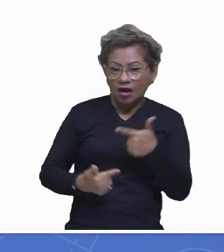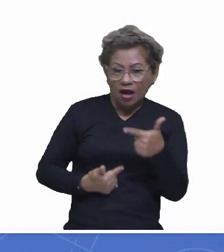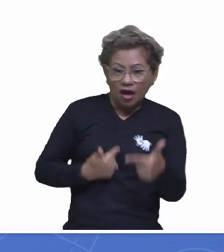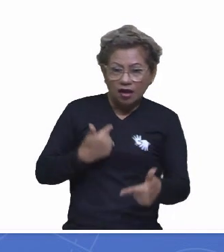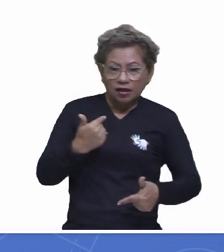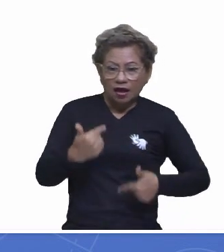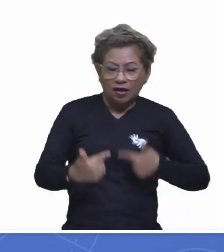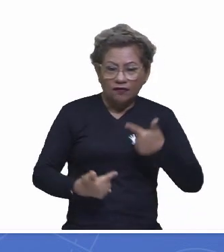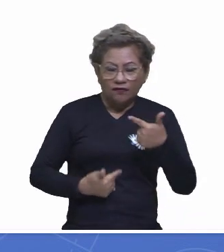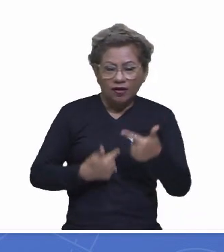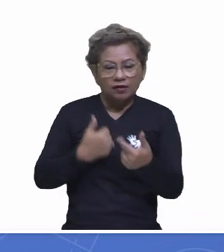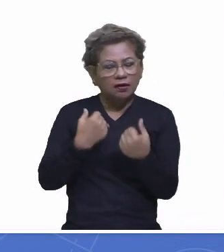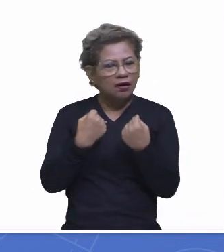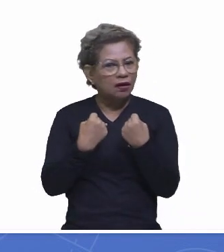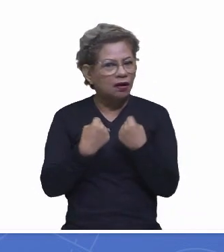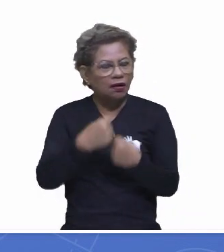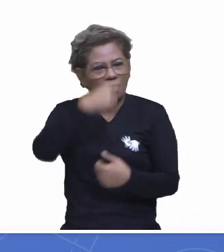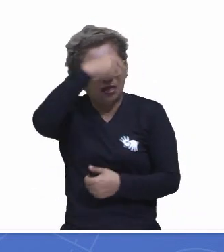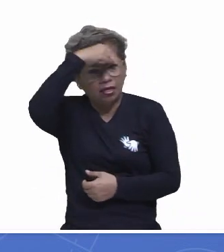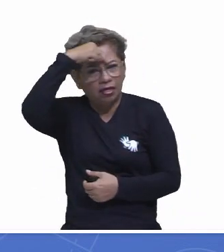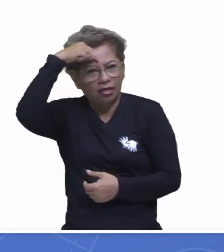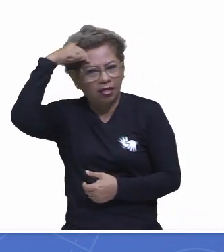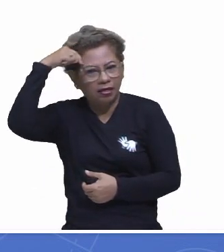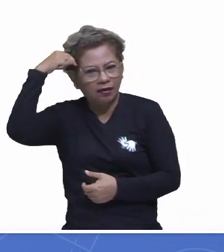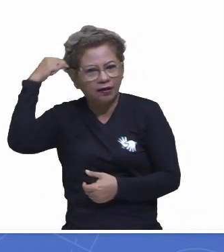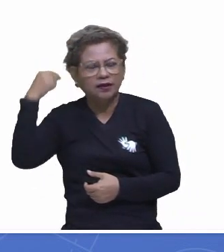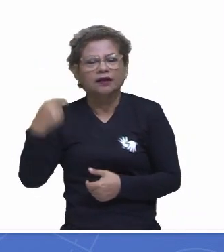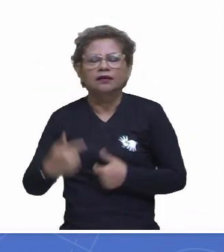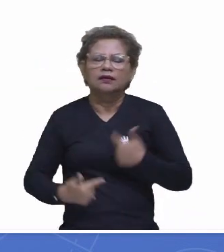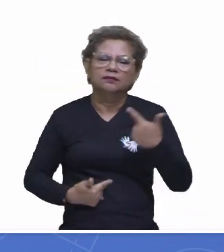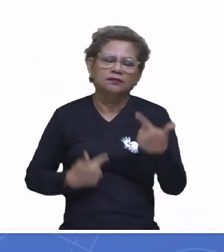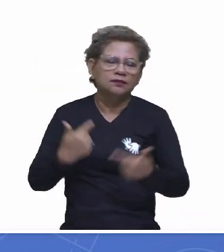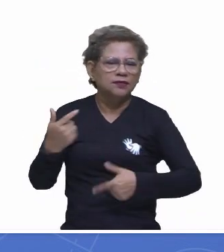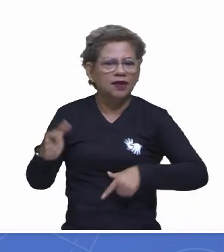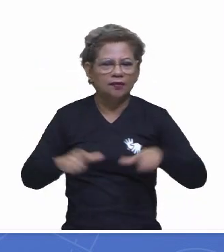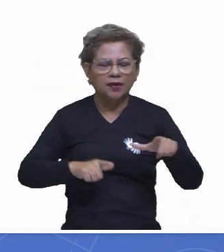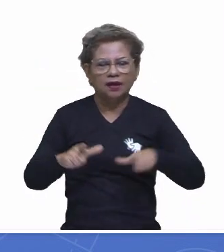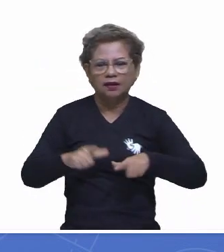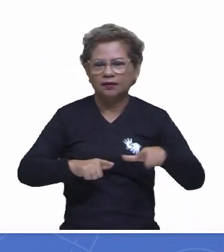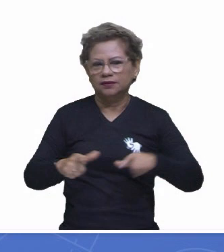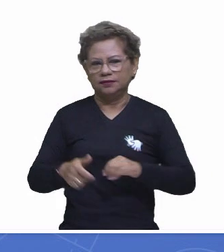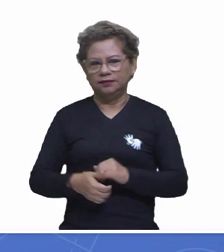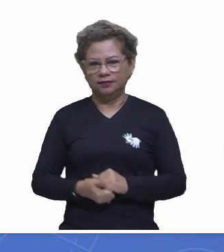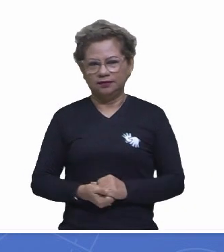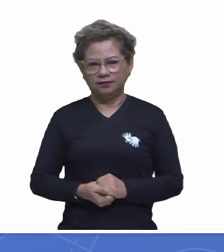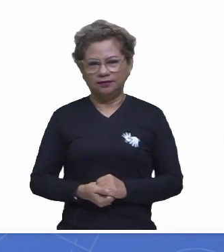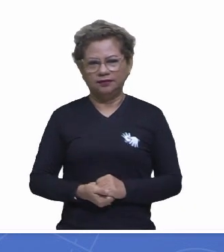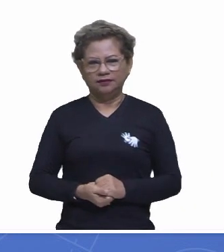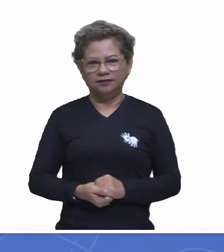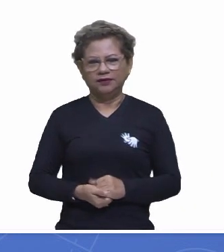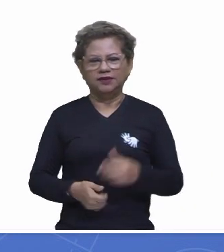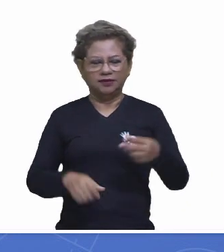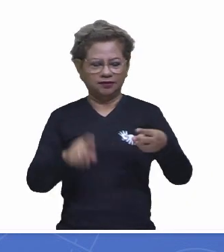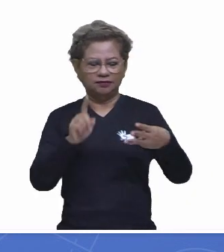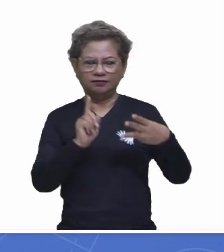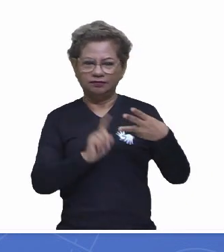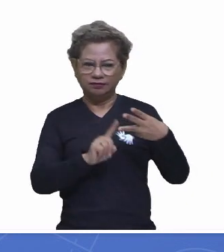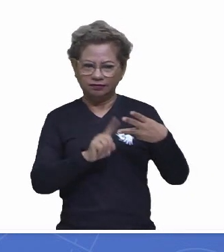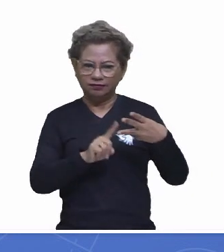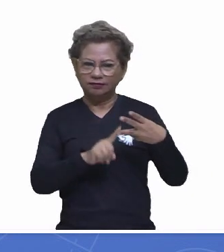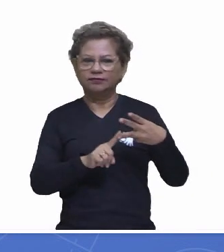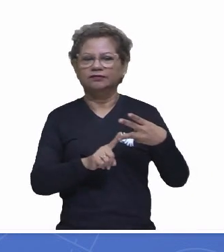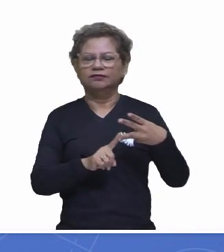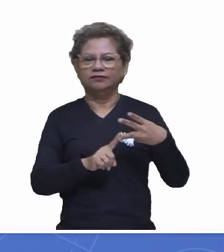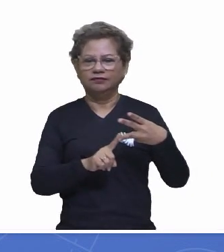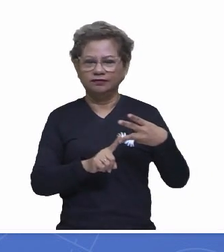trabalhando pesado. A palavrinha hard quer dizer pesado, trabalhando demais, bastante mesmo. Então, eles estavam trabalhando pesado no